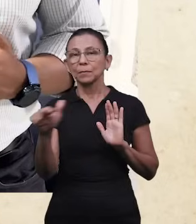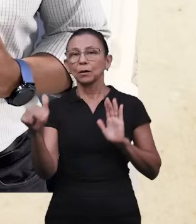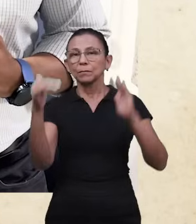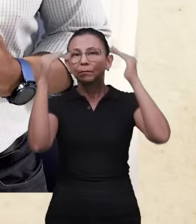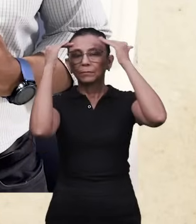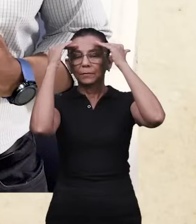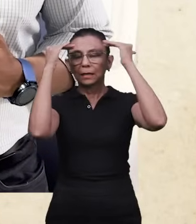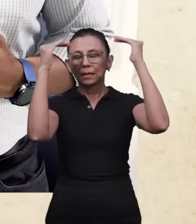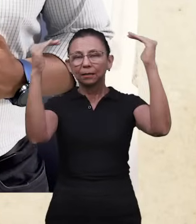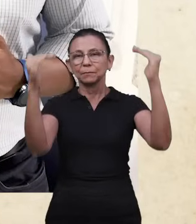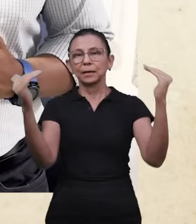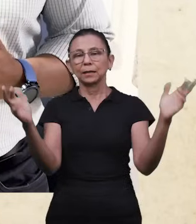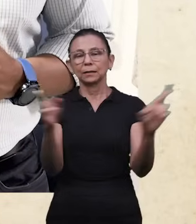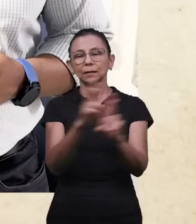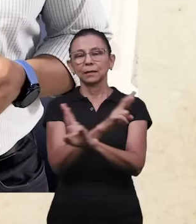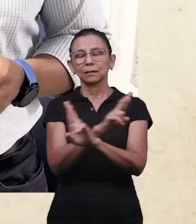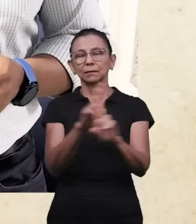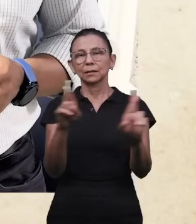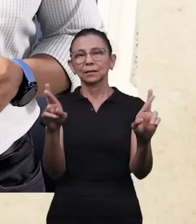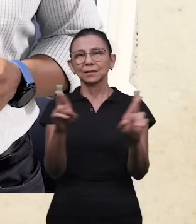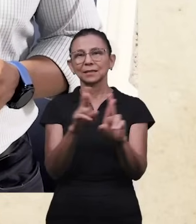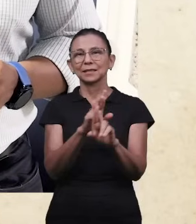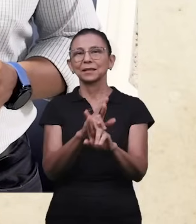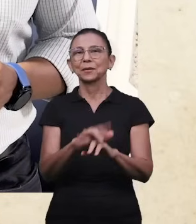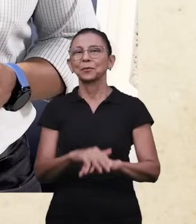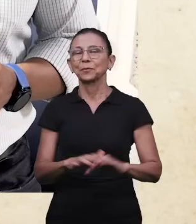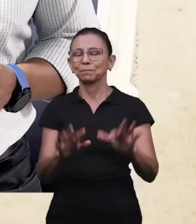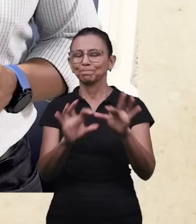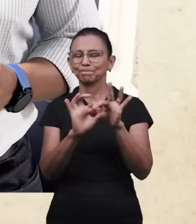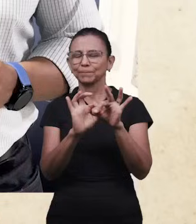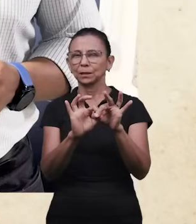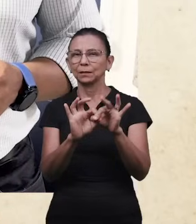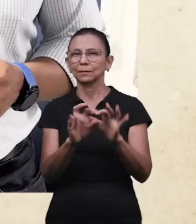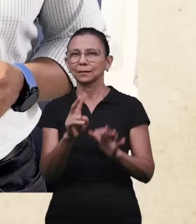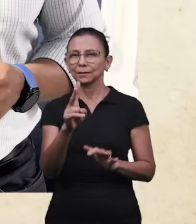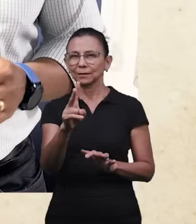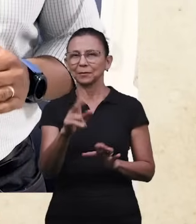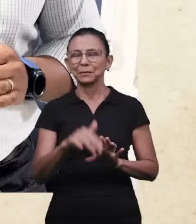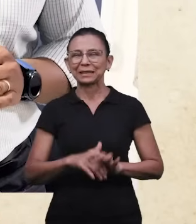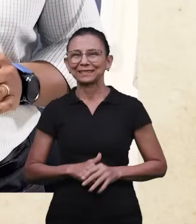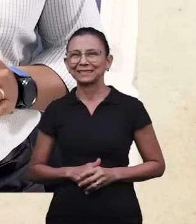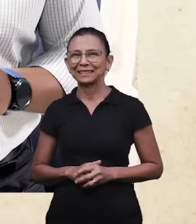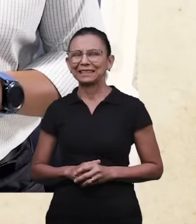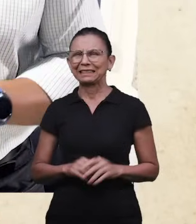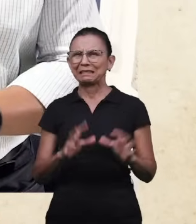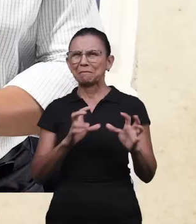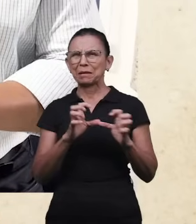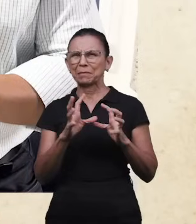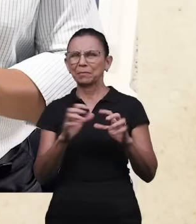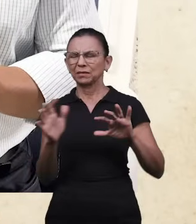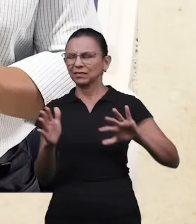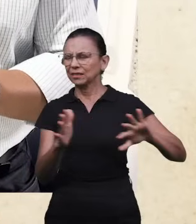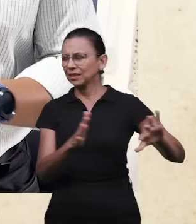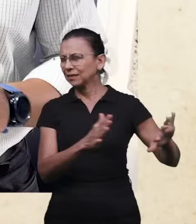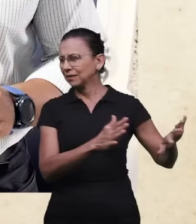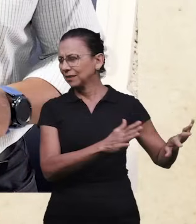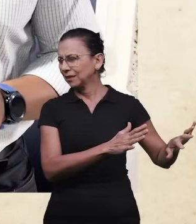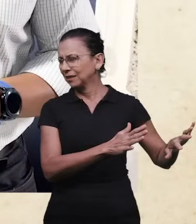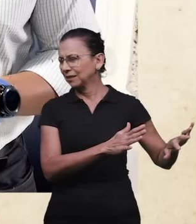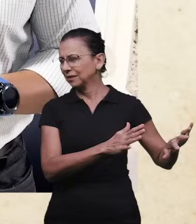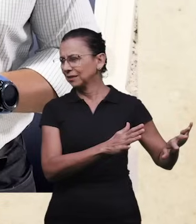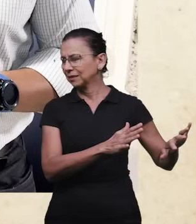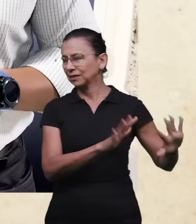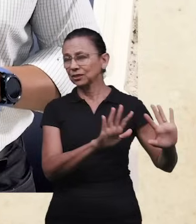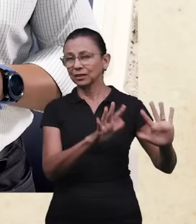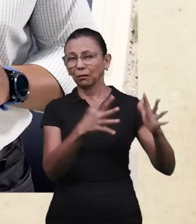quão suave é que os irmãos vivam em união. Deixa essa história de briga, de